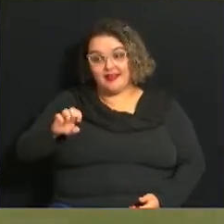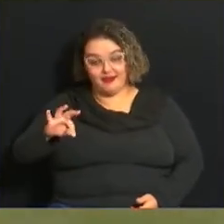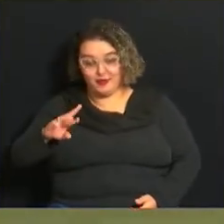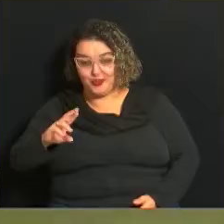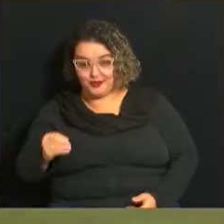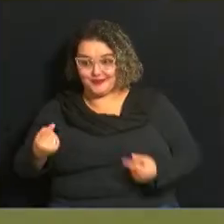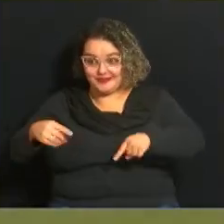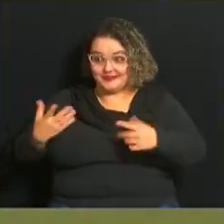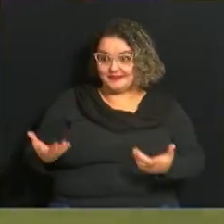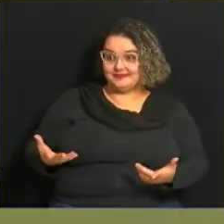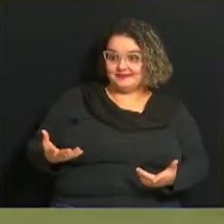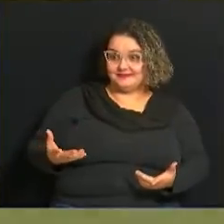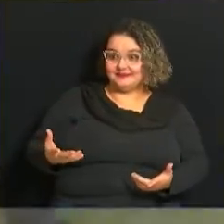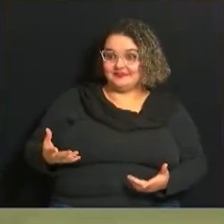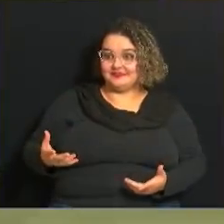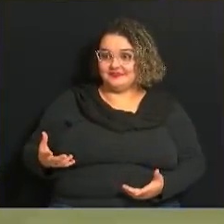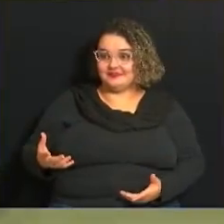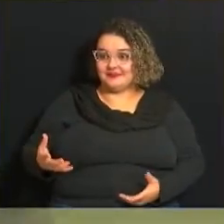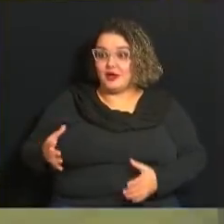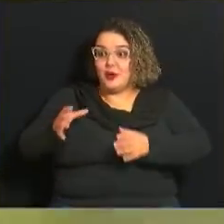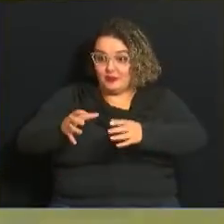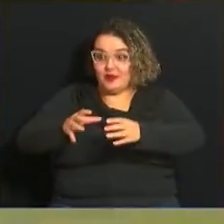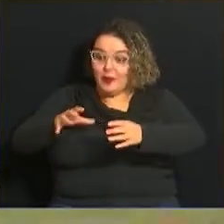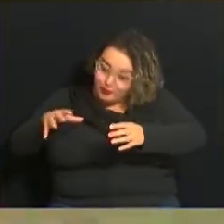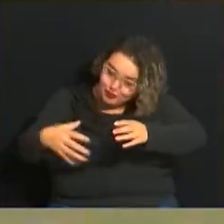ele rouba até a bola do jogo.